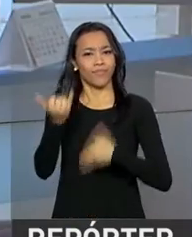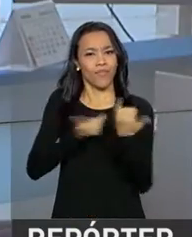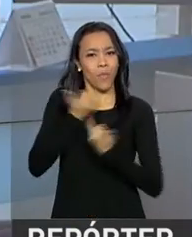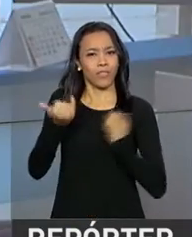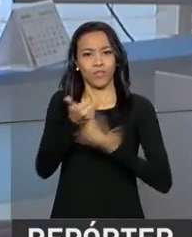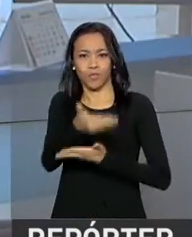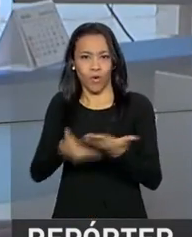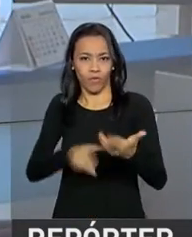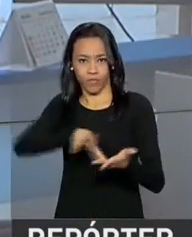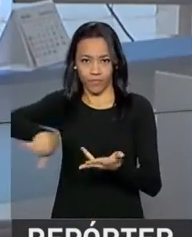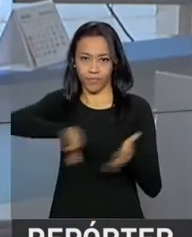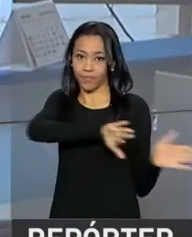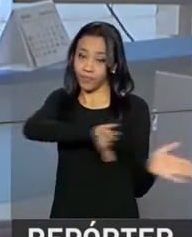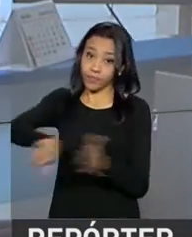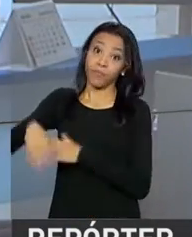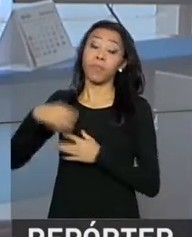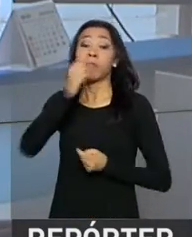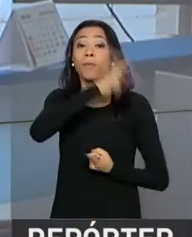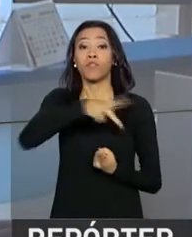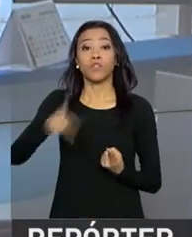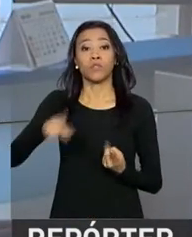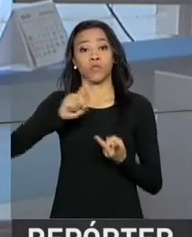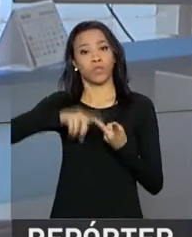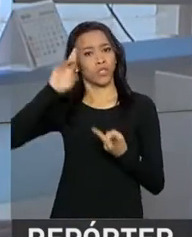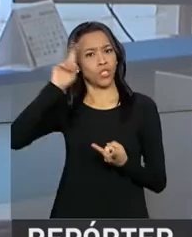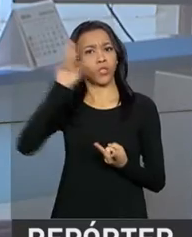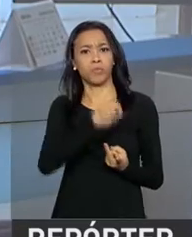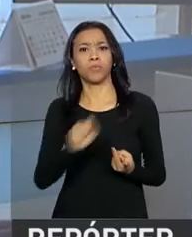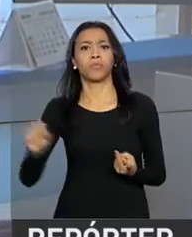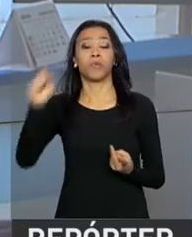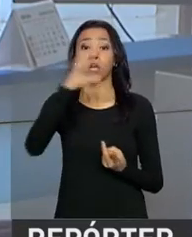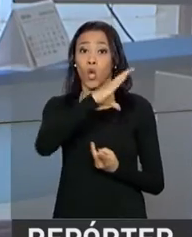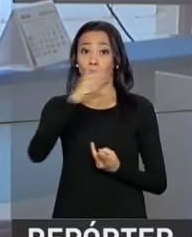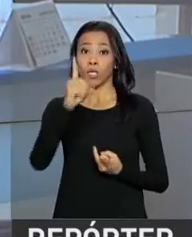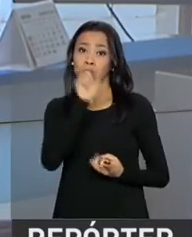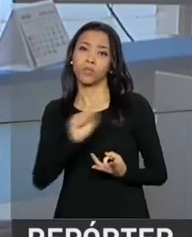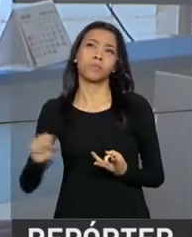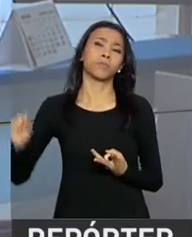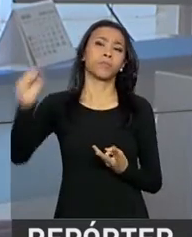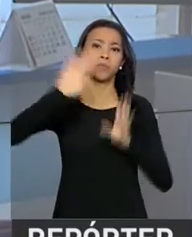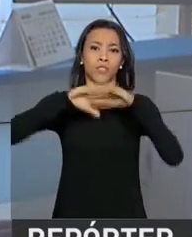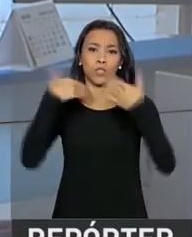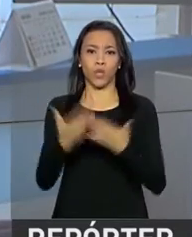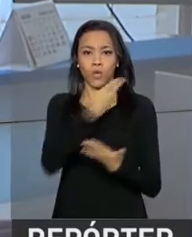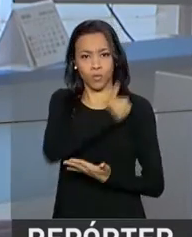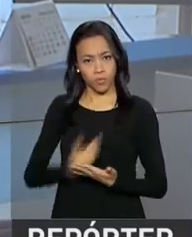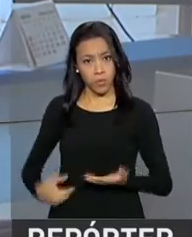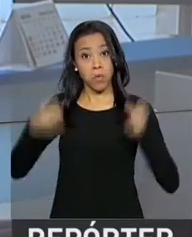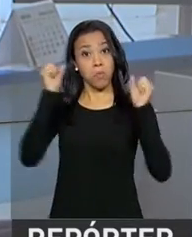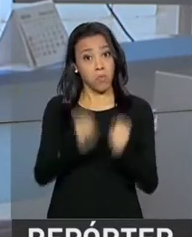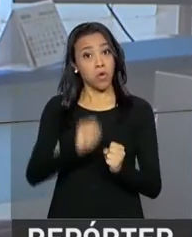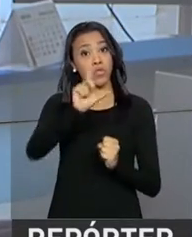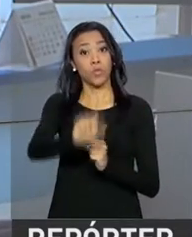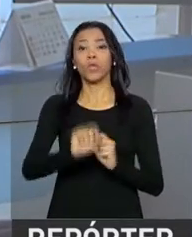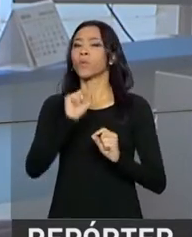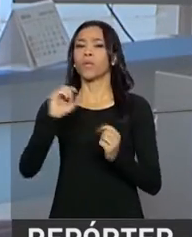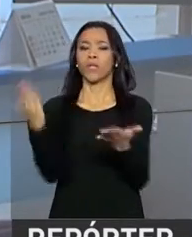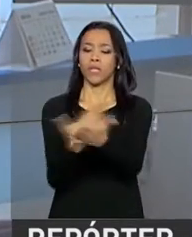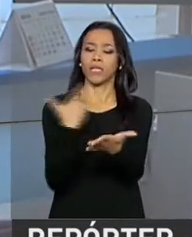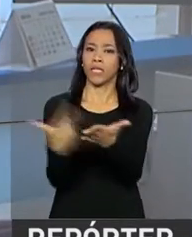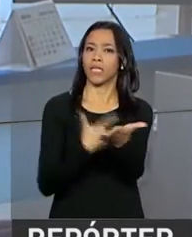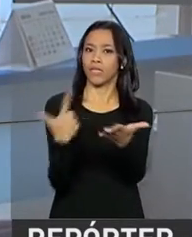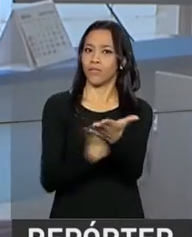professores diretores e coordenadores educacionais das redes públicas de ensino já podem escolher os livros didáticos do